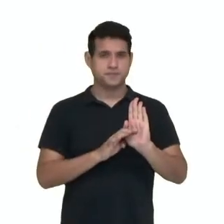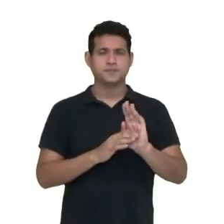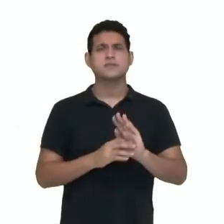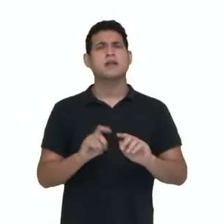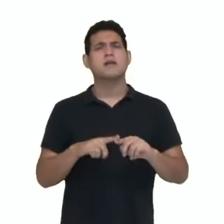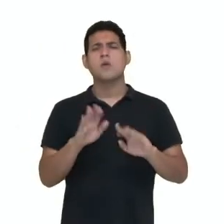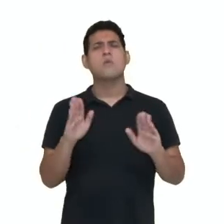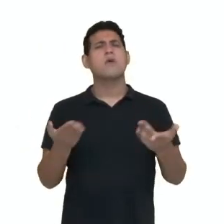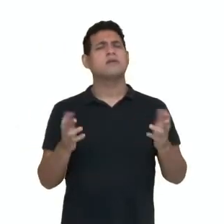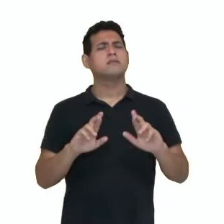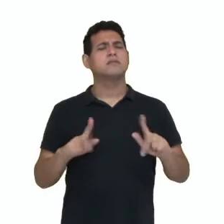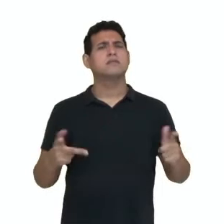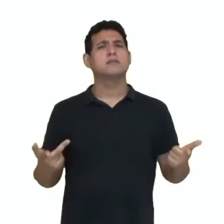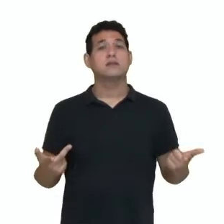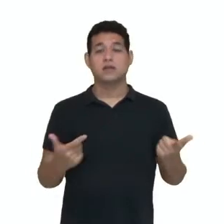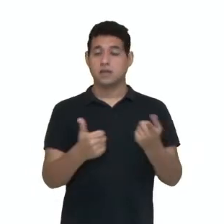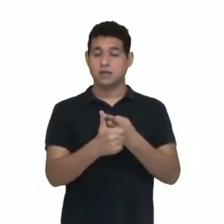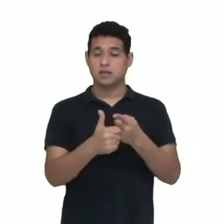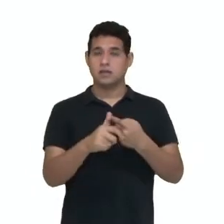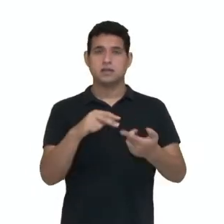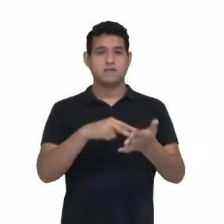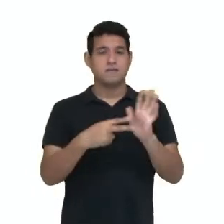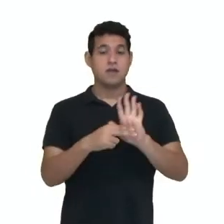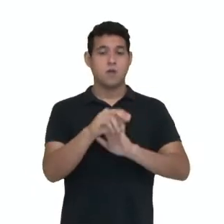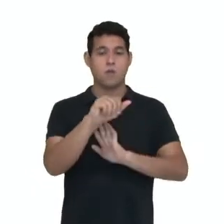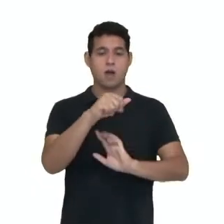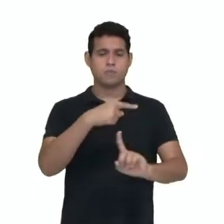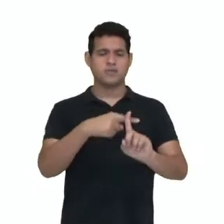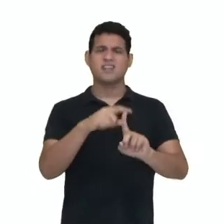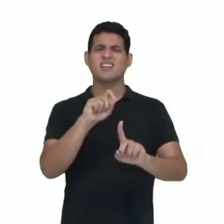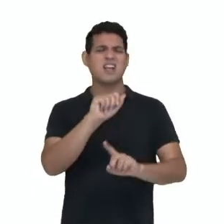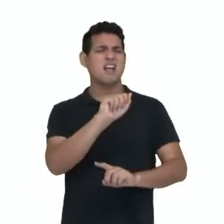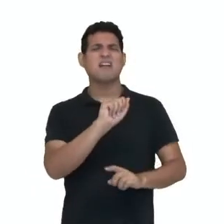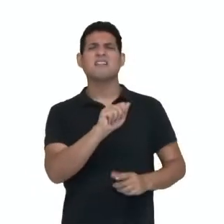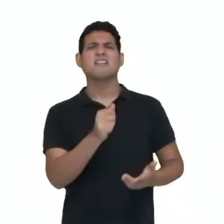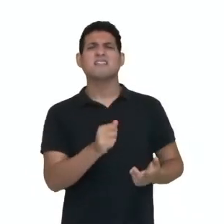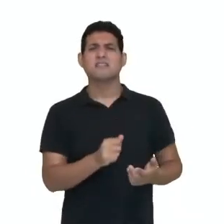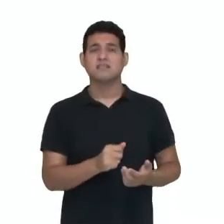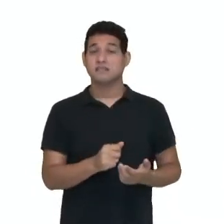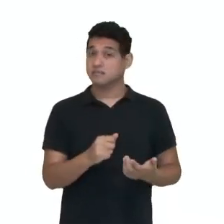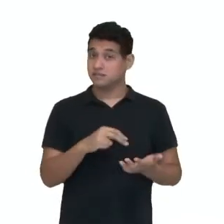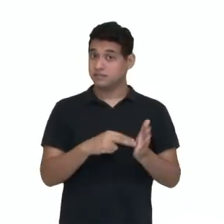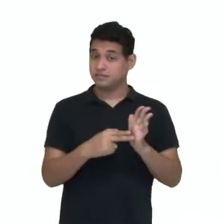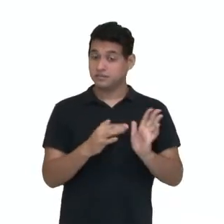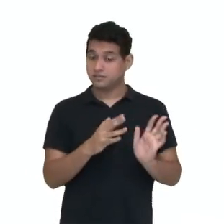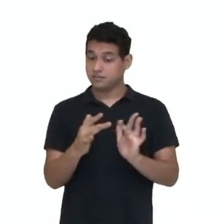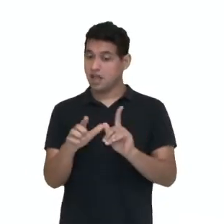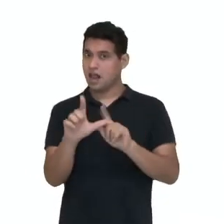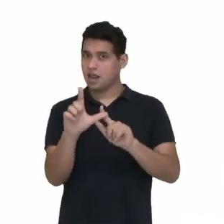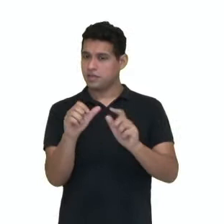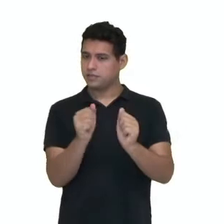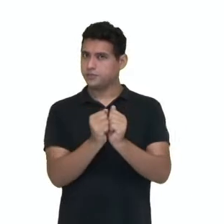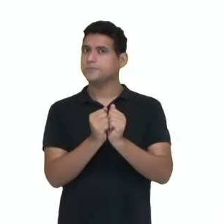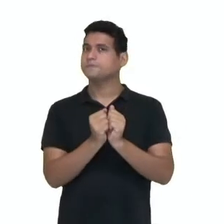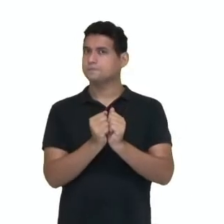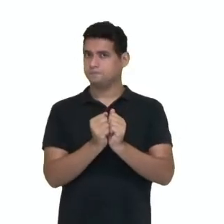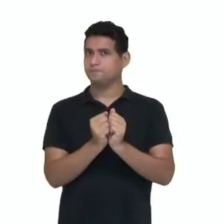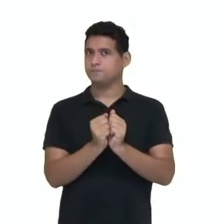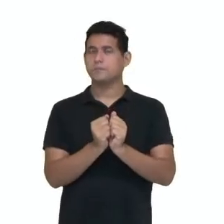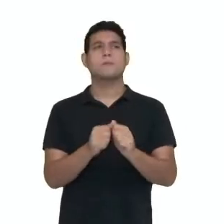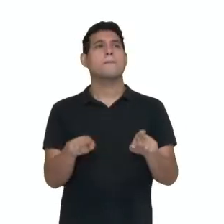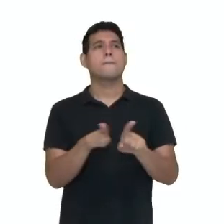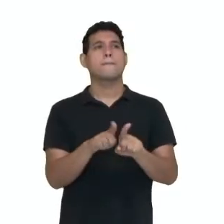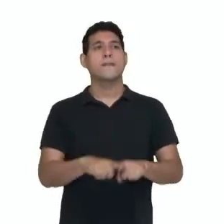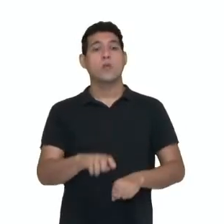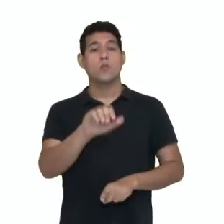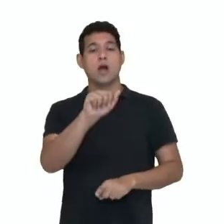Então, qual que é a diferença? Na primeira, o A é positivo. Quem é o A mesmo? O acompanhante da letra, lembra? E aqui o A